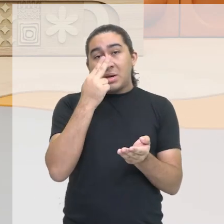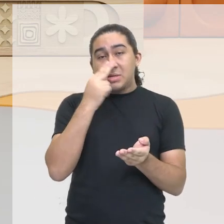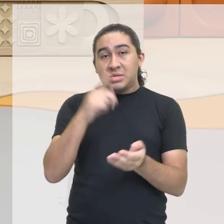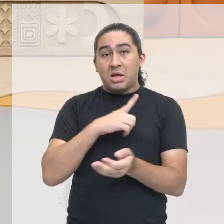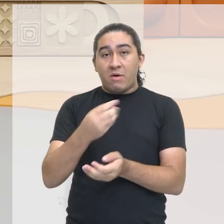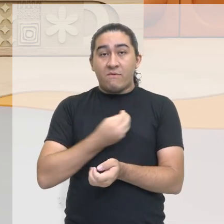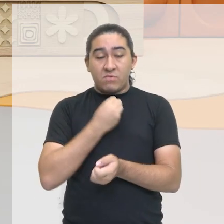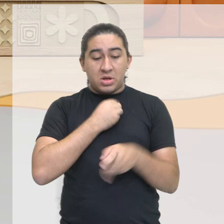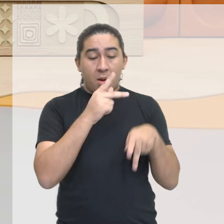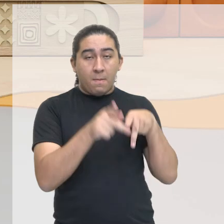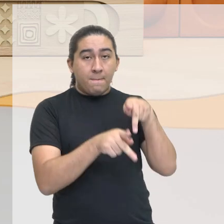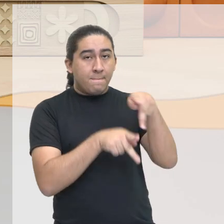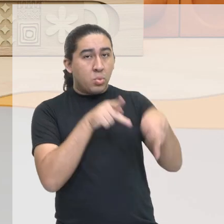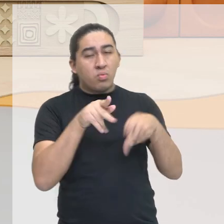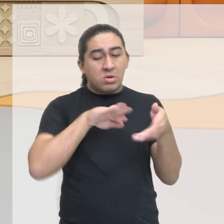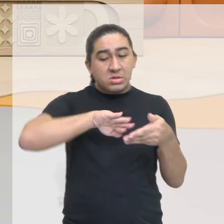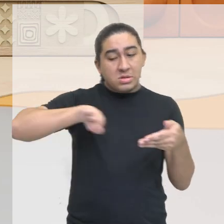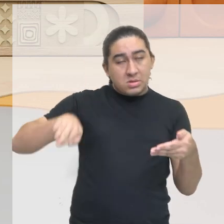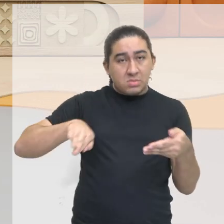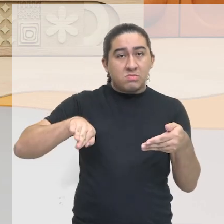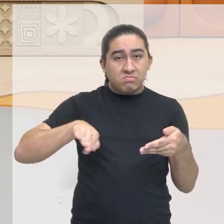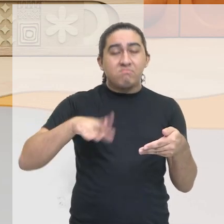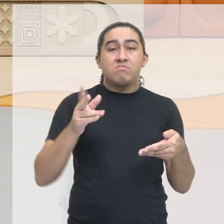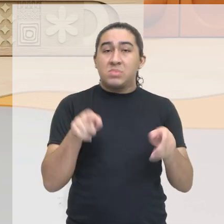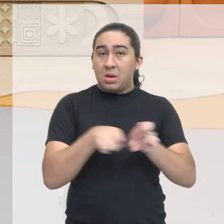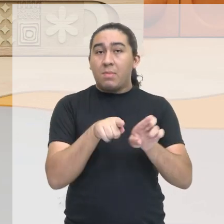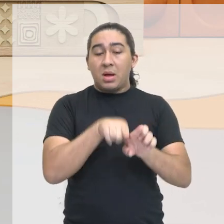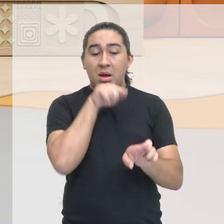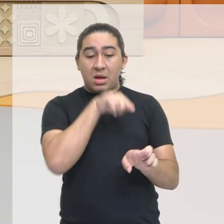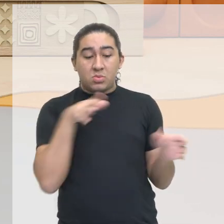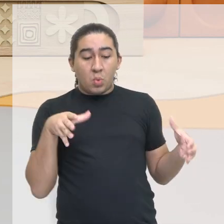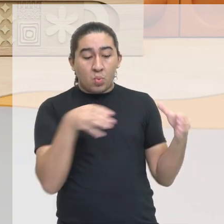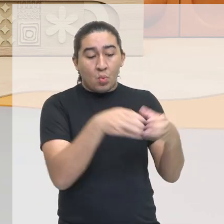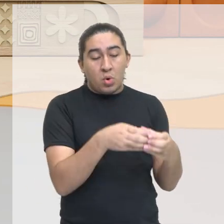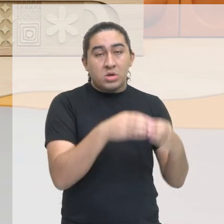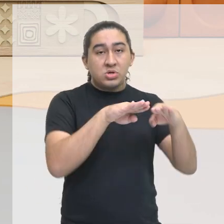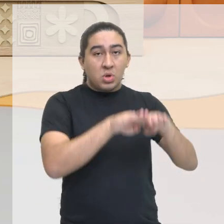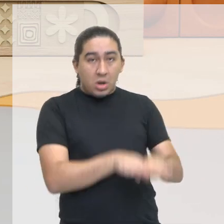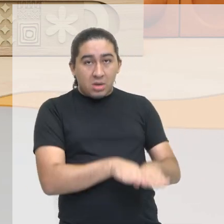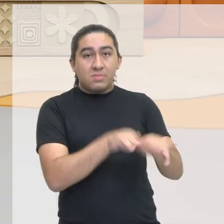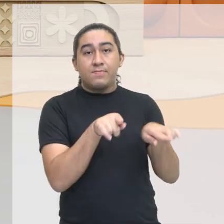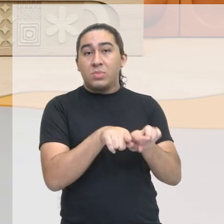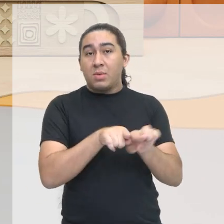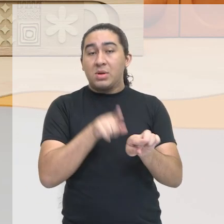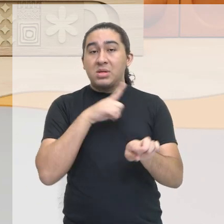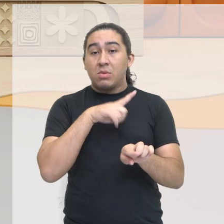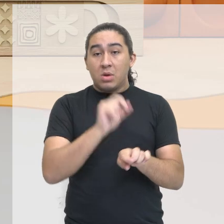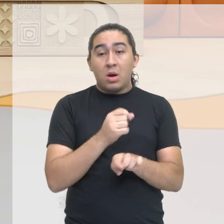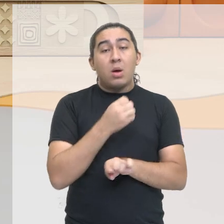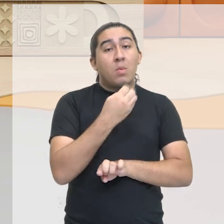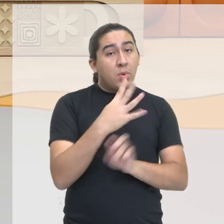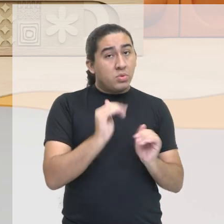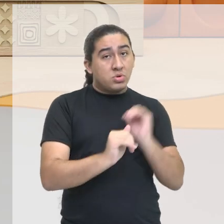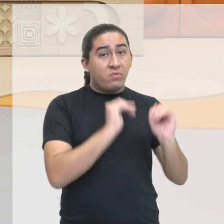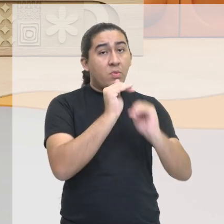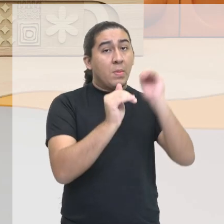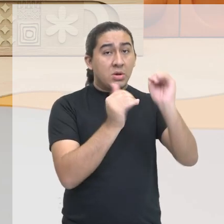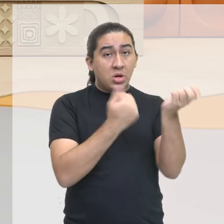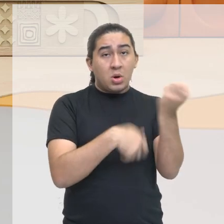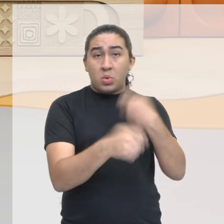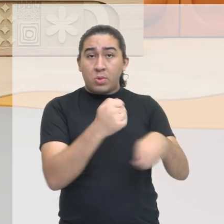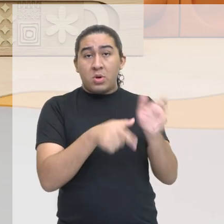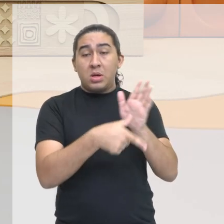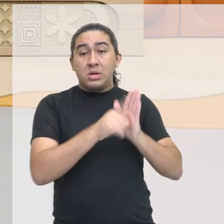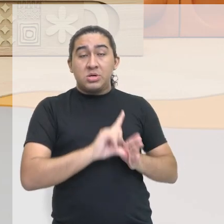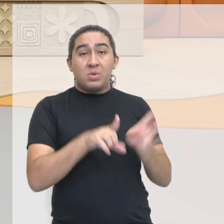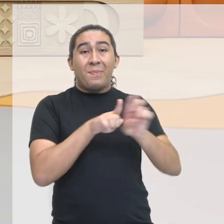da vida pública, profissional e econômica. Os judeus eles sempre tiveram aí um bom desenvolvimento econômico,